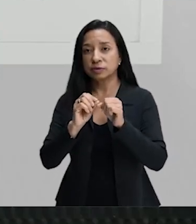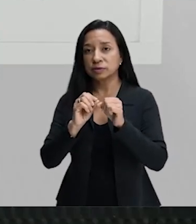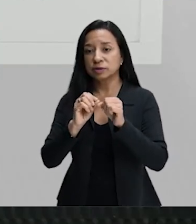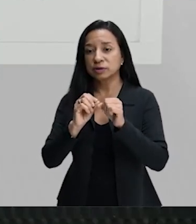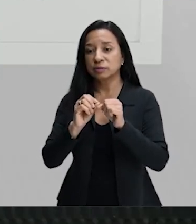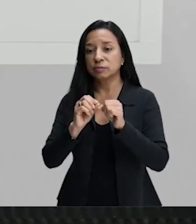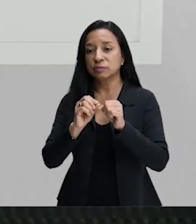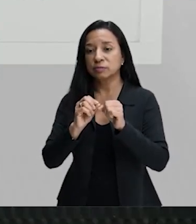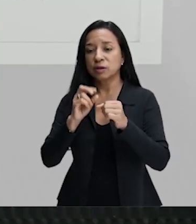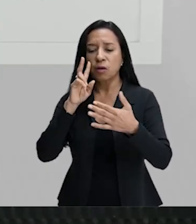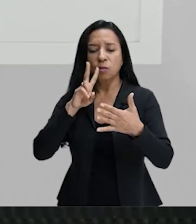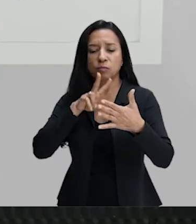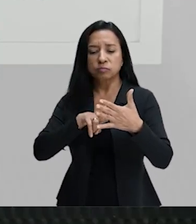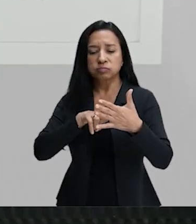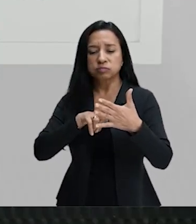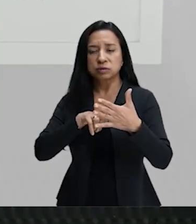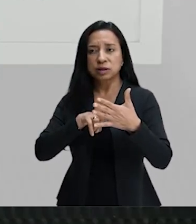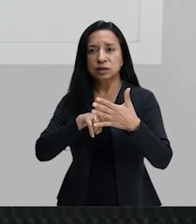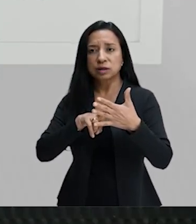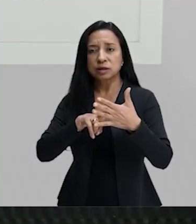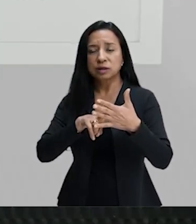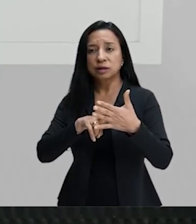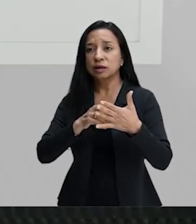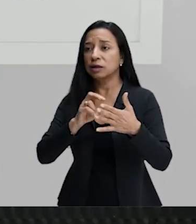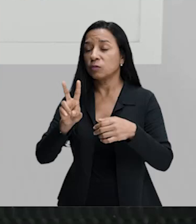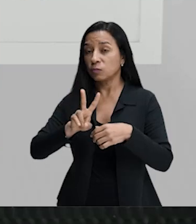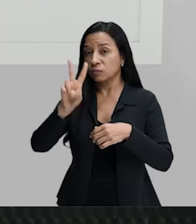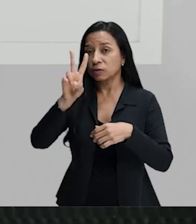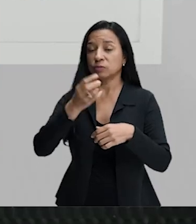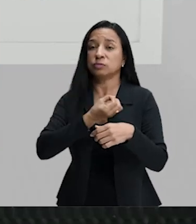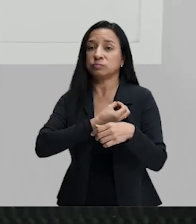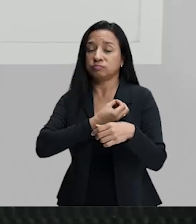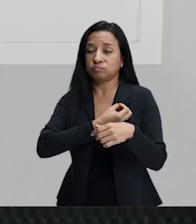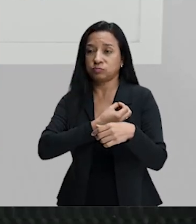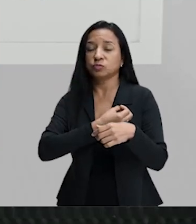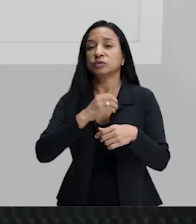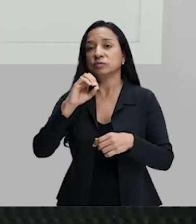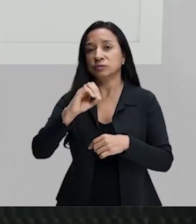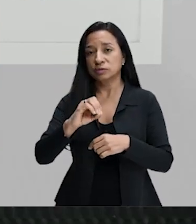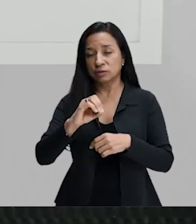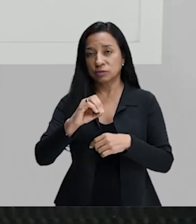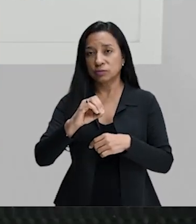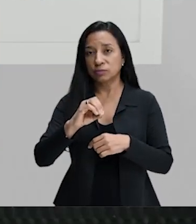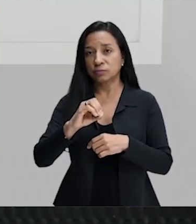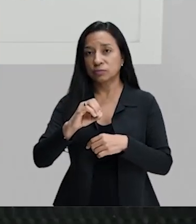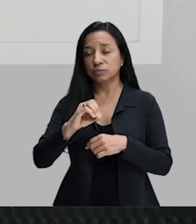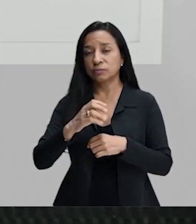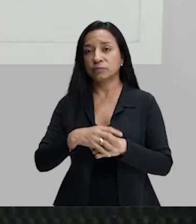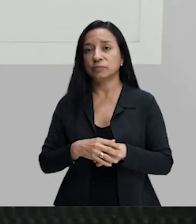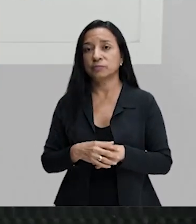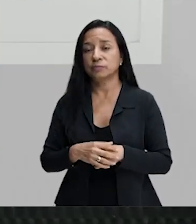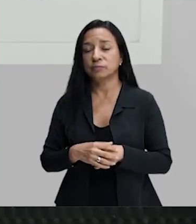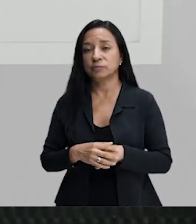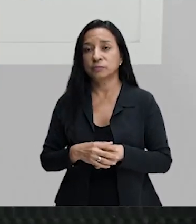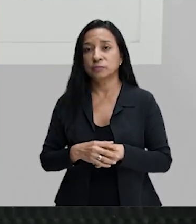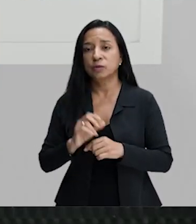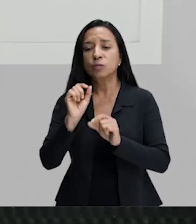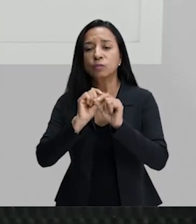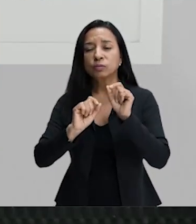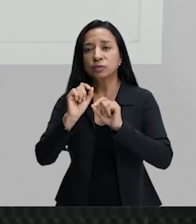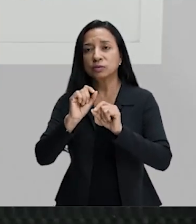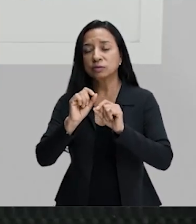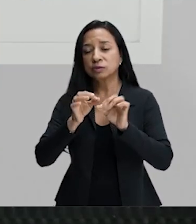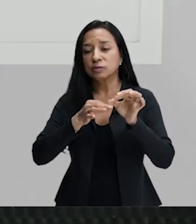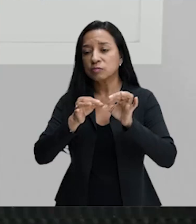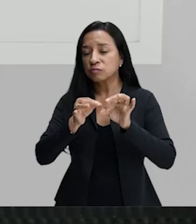suas raízes. Tá? Quando você vai resolver uma equação, você vai determinar as suas raízes, que